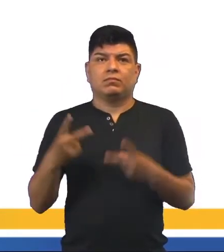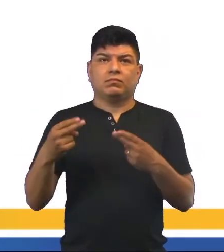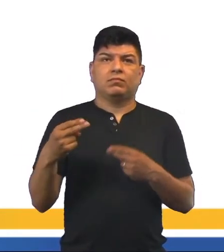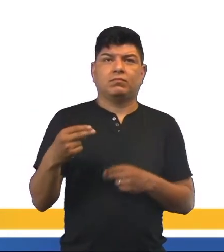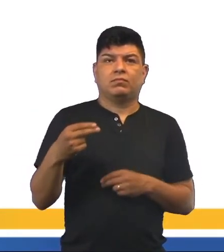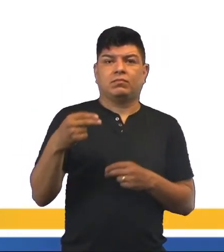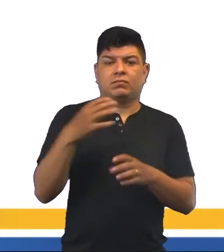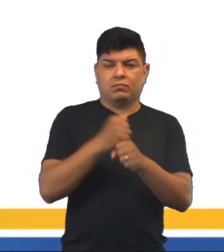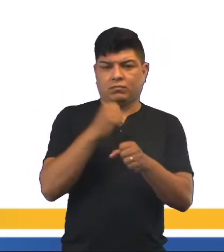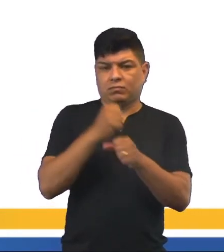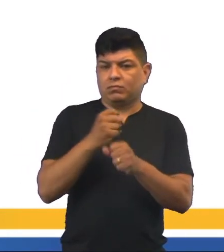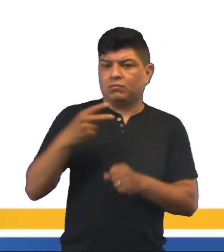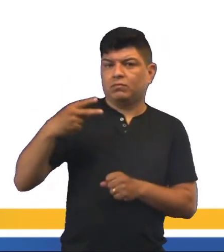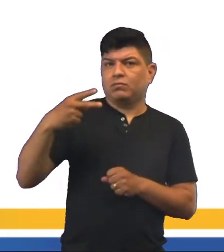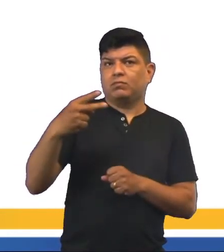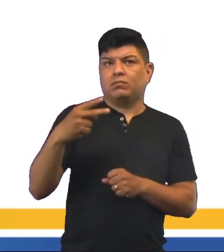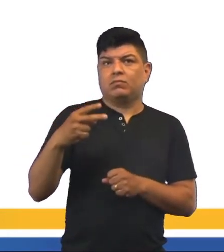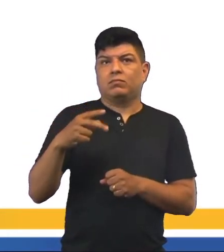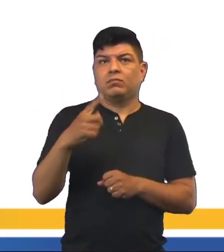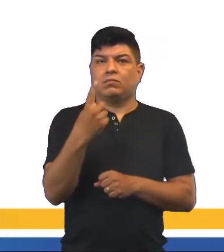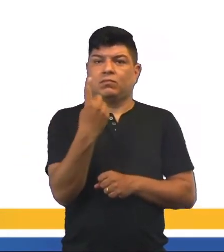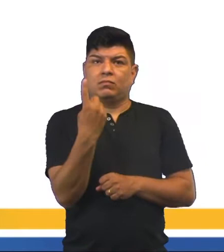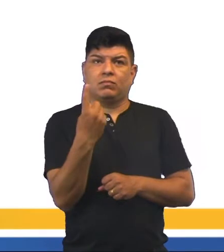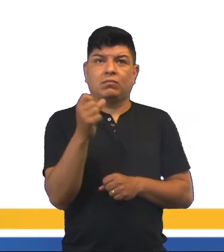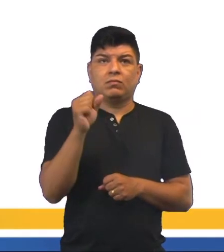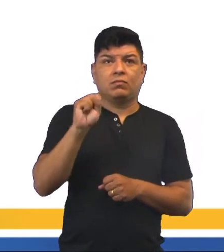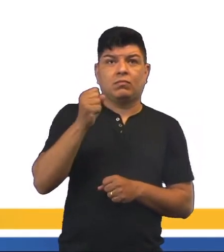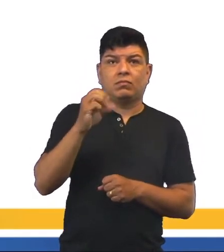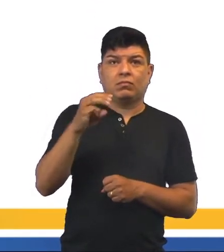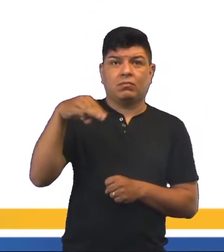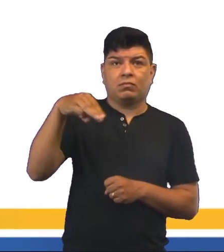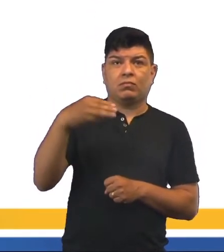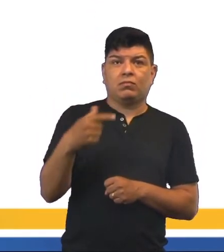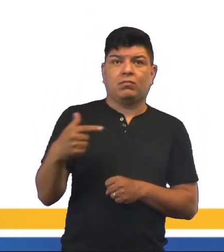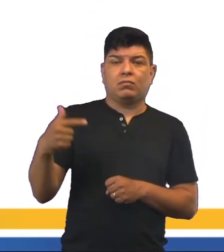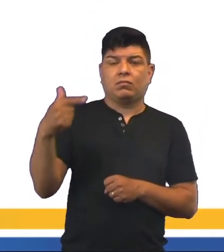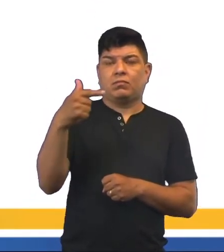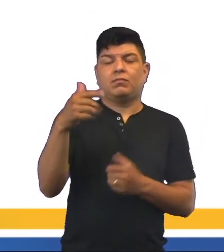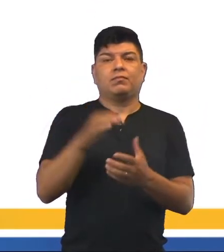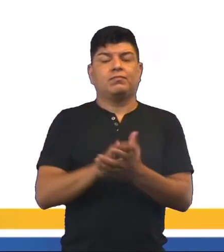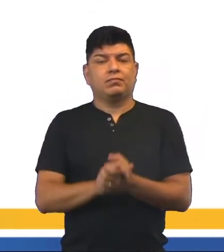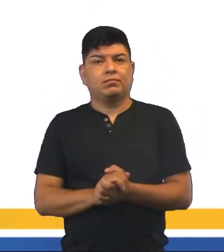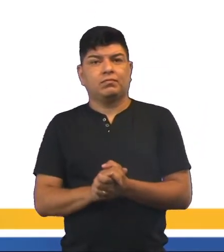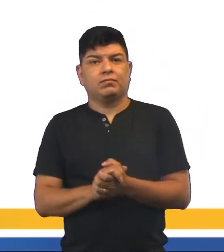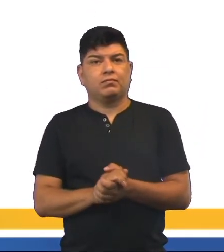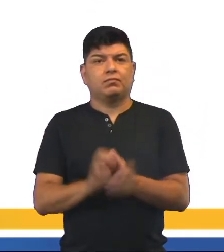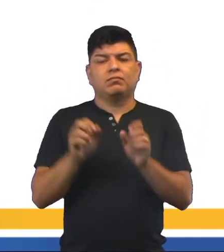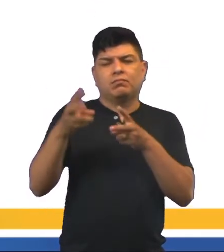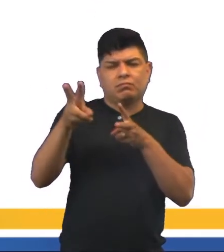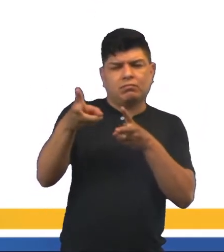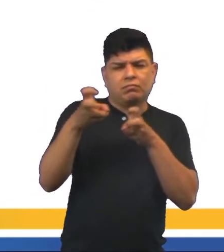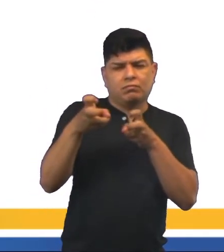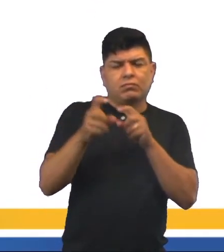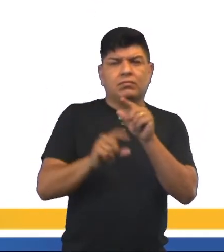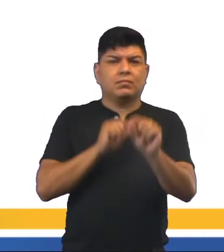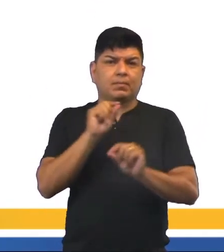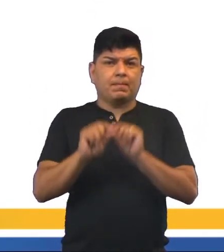2. Quando eu calculo essa área 2, eu encontro 18 centímetros ao quadrado. Bem, o que nós podemos perceber